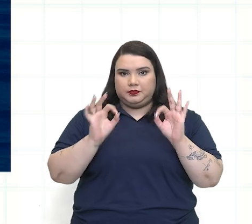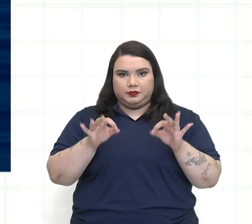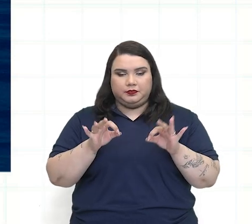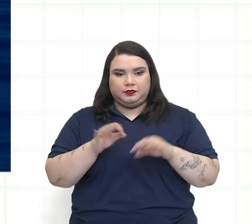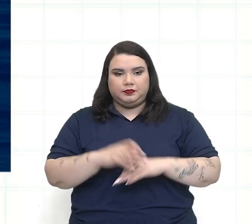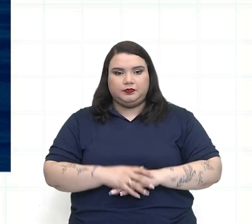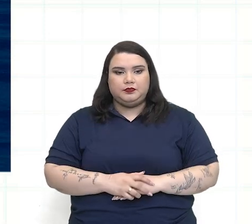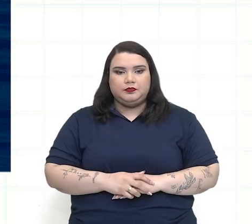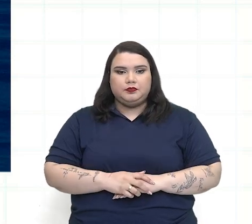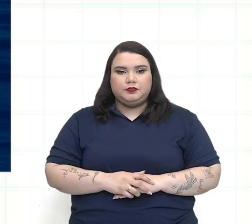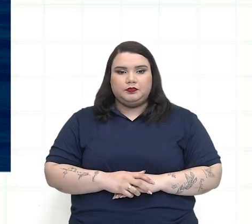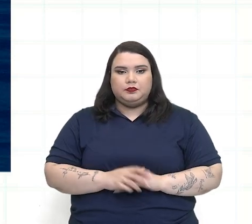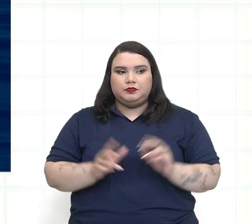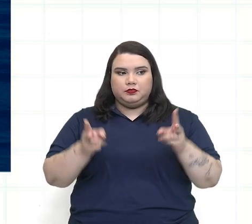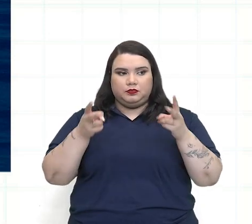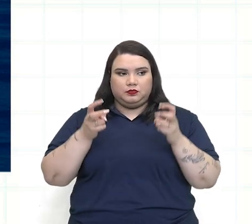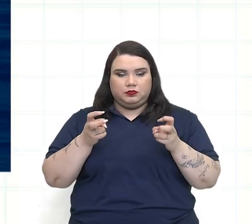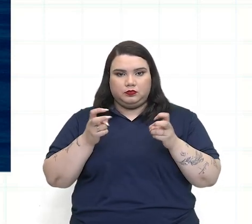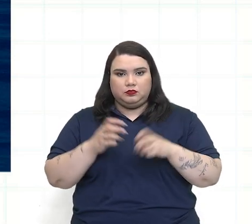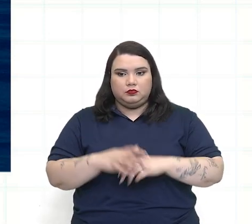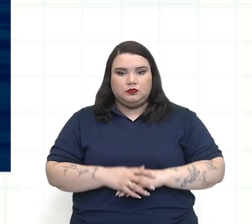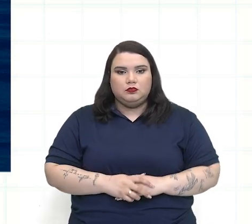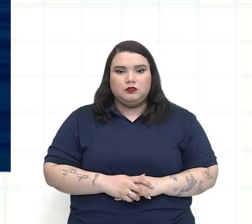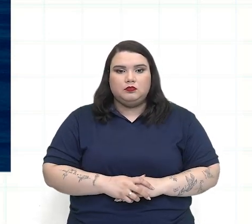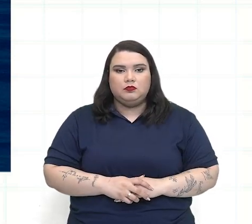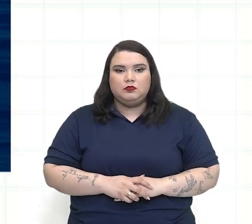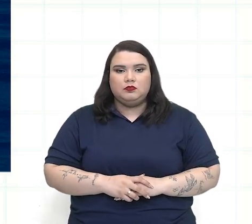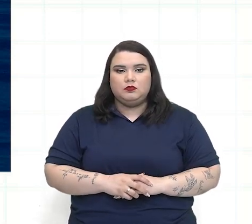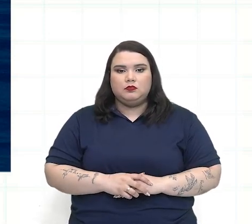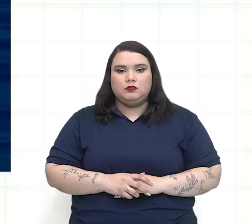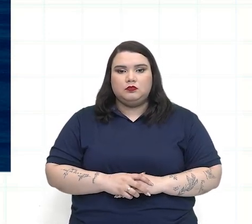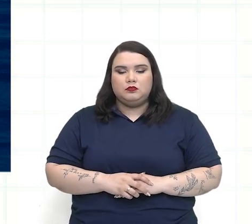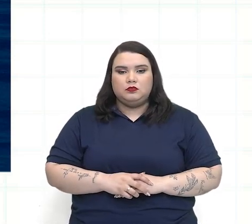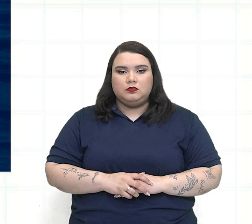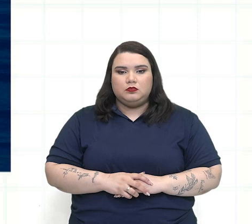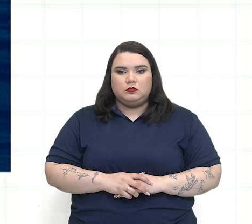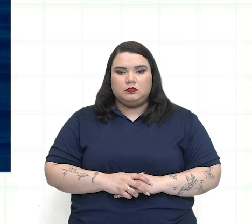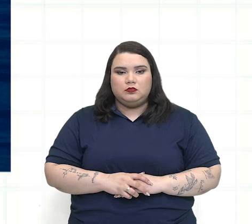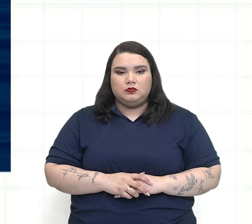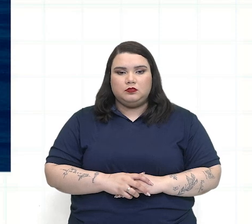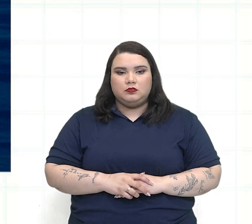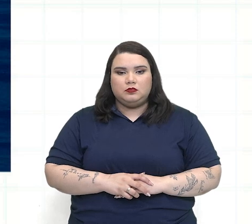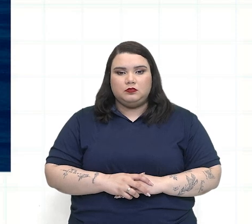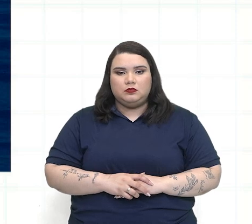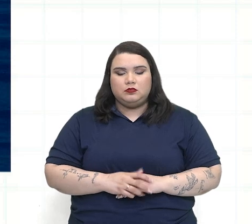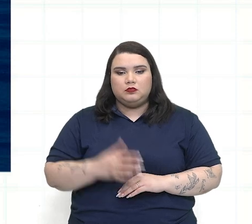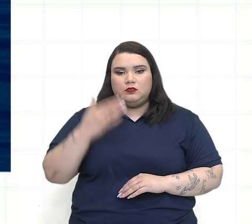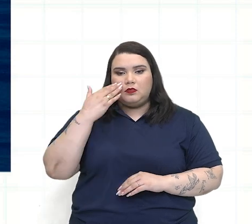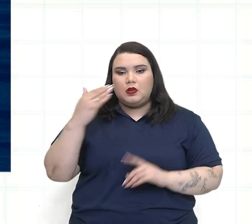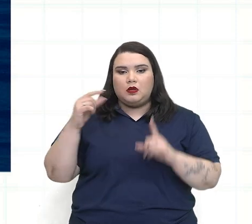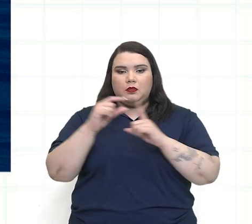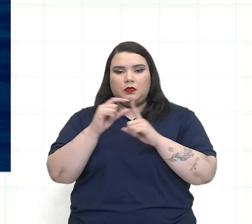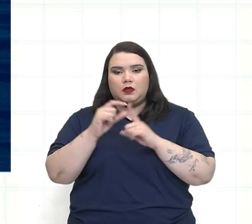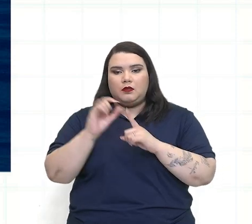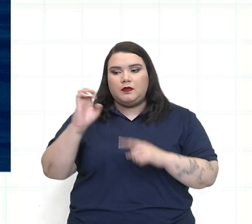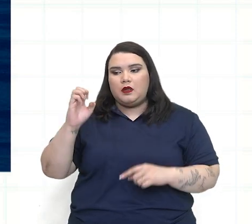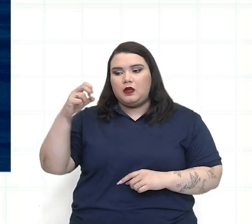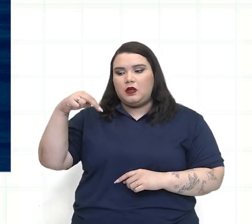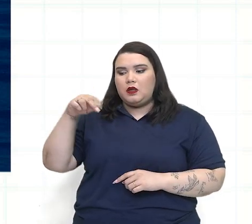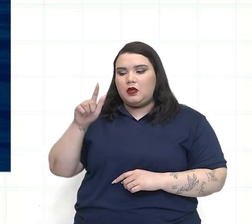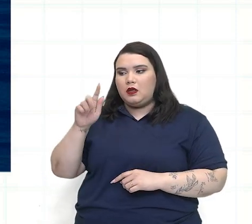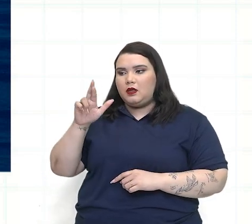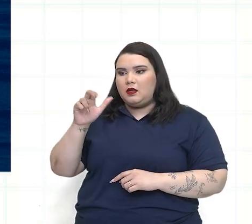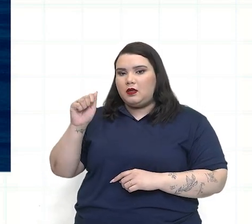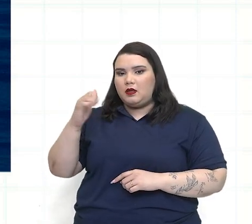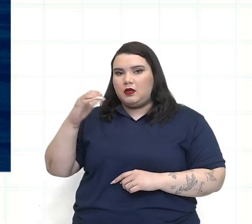verso, ok? Perceberam? Muito bem. Cinema engraçado e namorado. Aqui